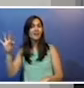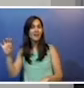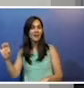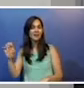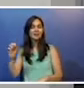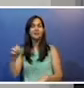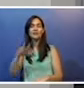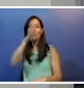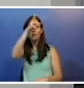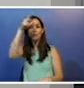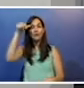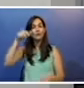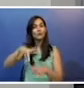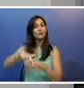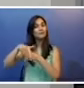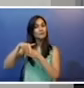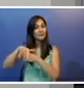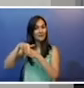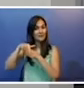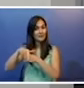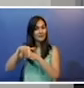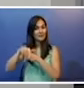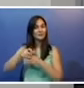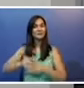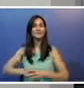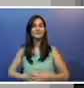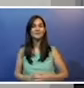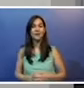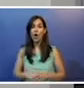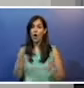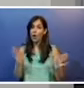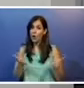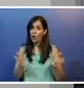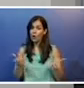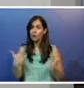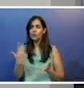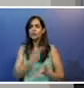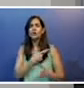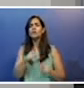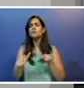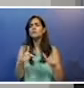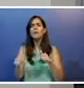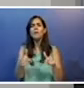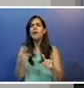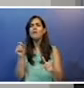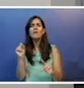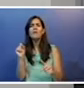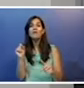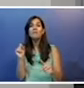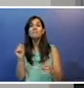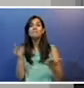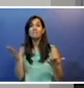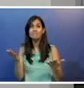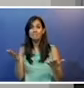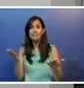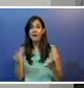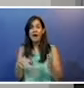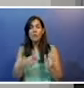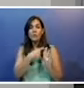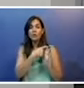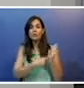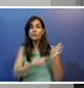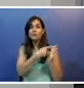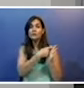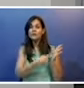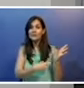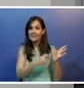de Barretos, da Escola Municipal São Francisco. Hoje nós trabalharemos a produção de texto,